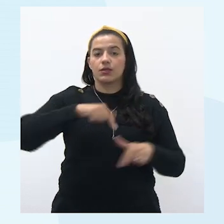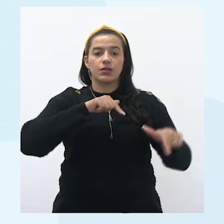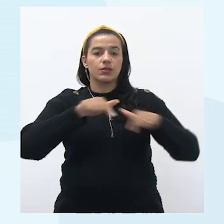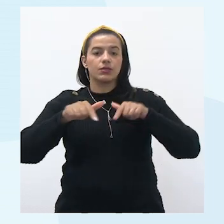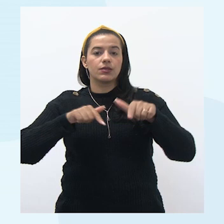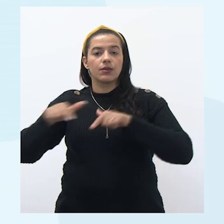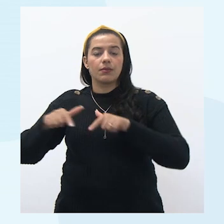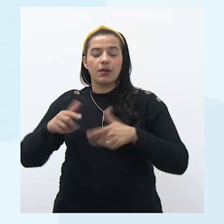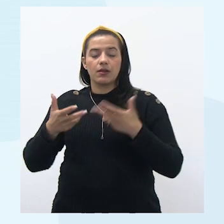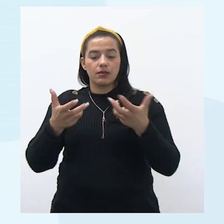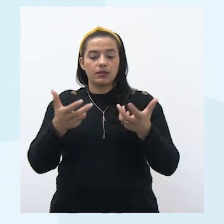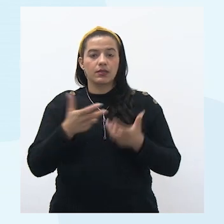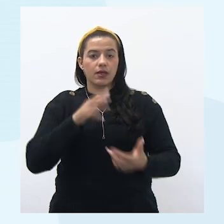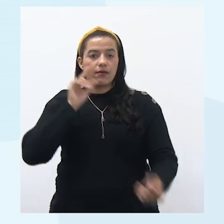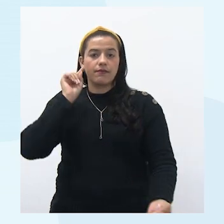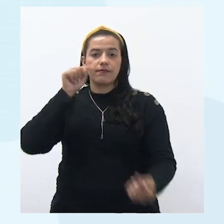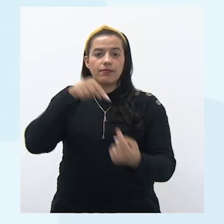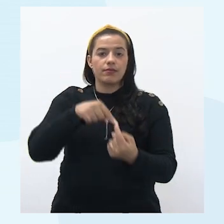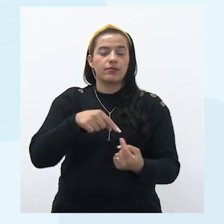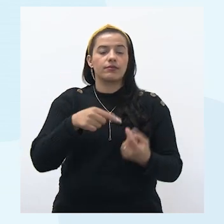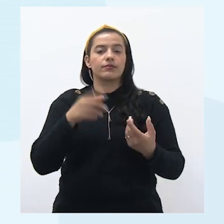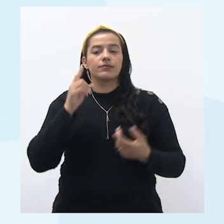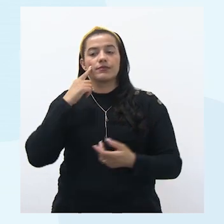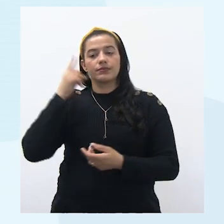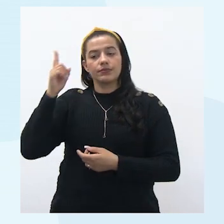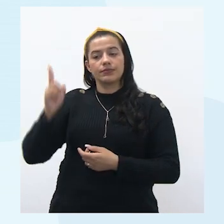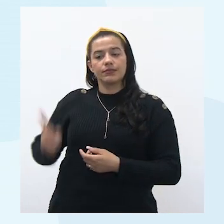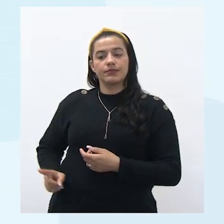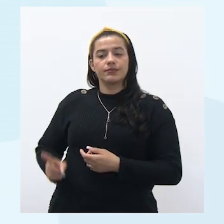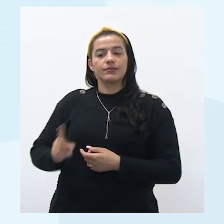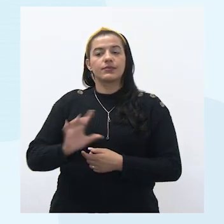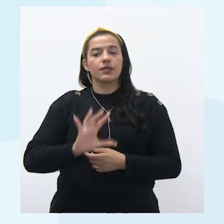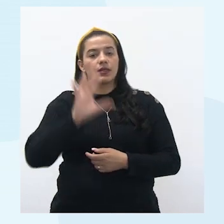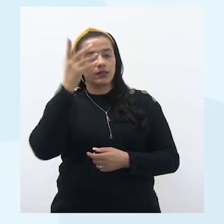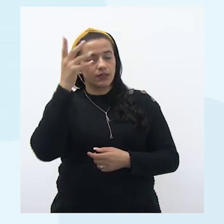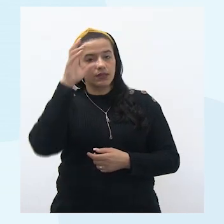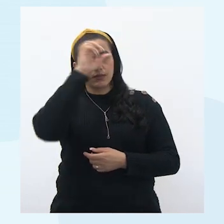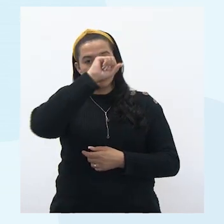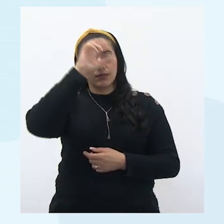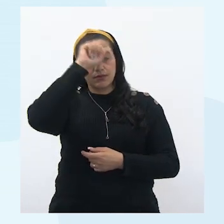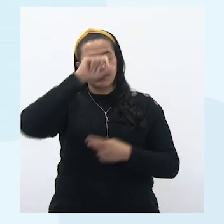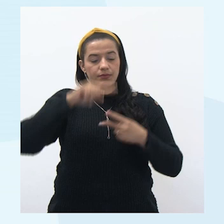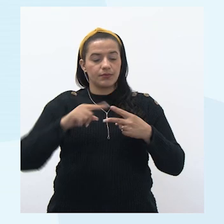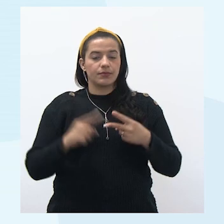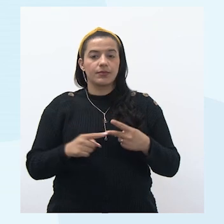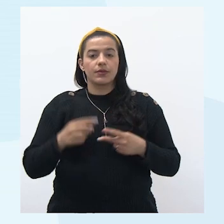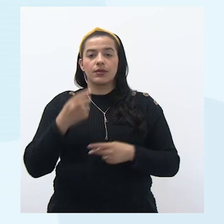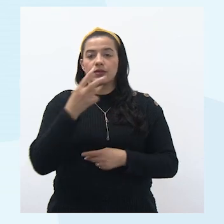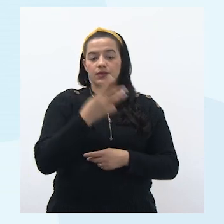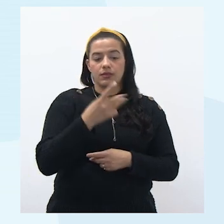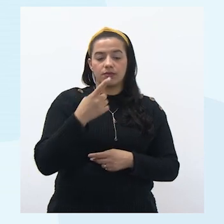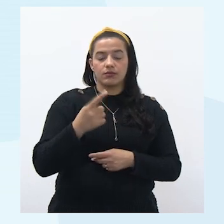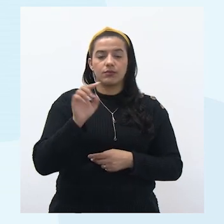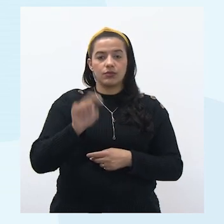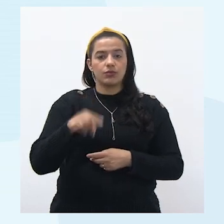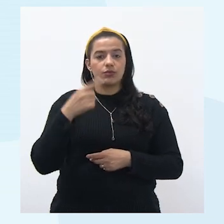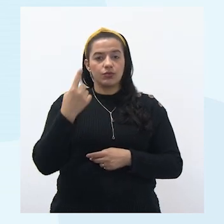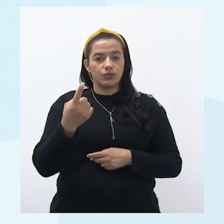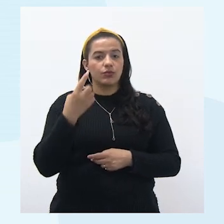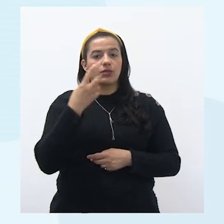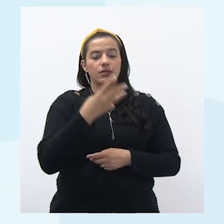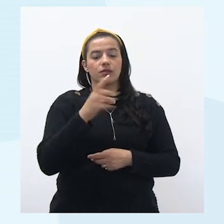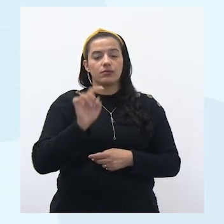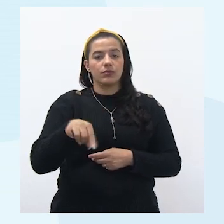intencionalidade nestas 2 situações de aprendizagem? tanto a 3.1 quanto a 3.2,